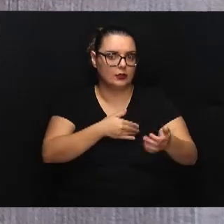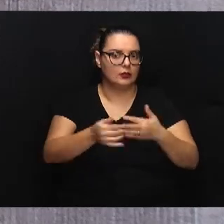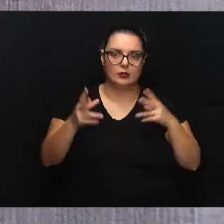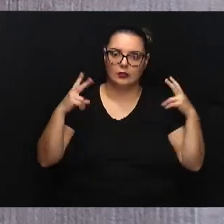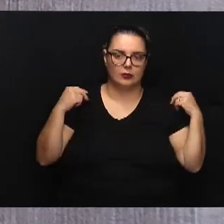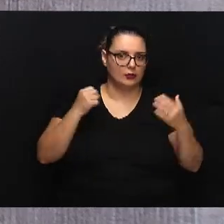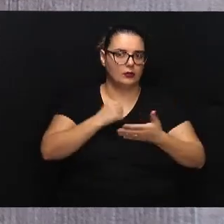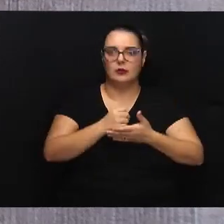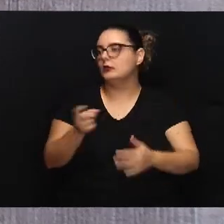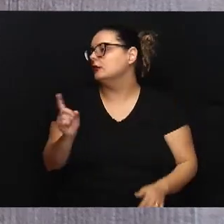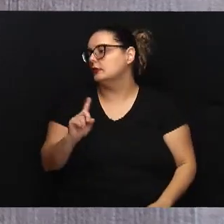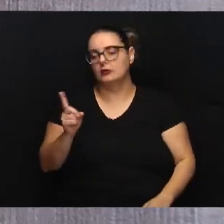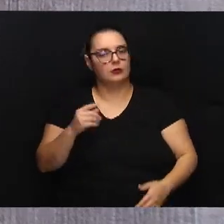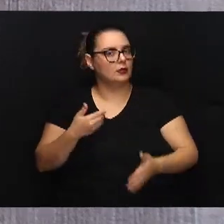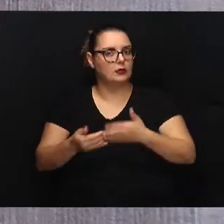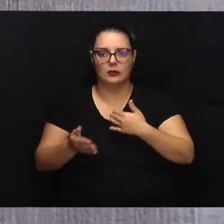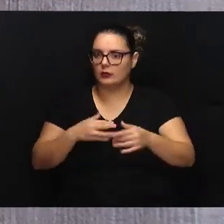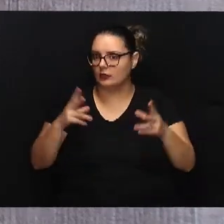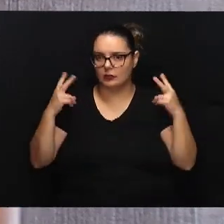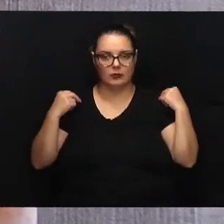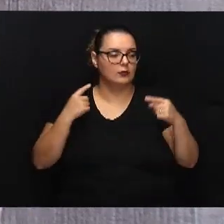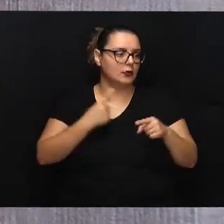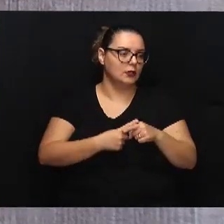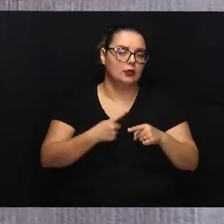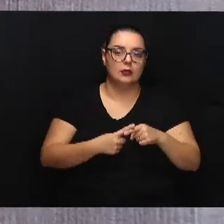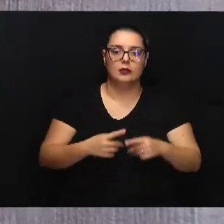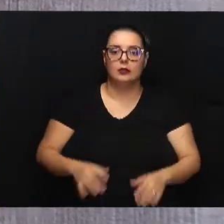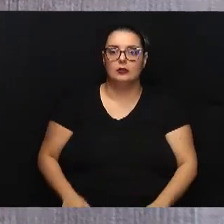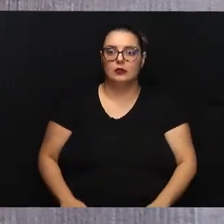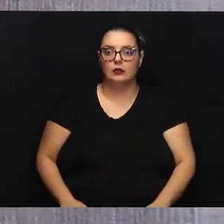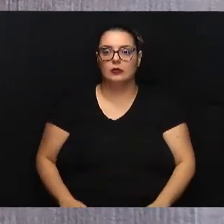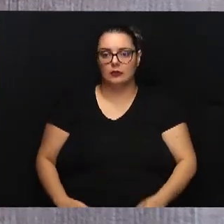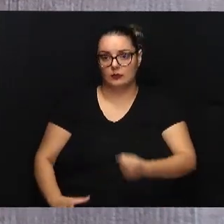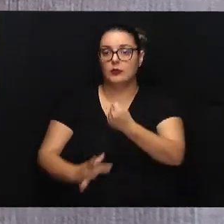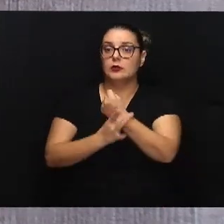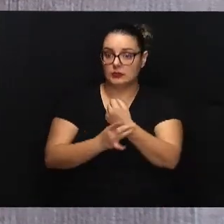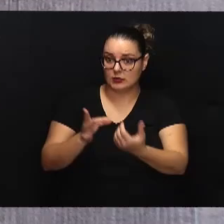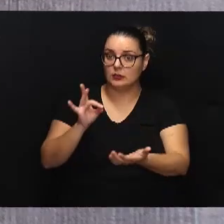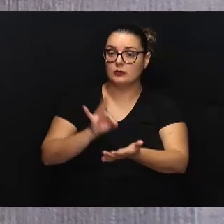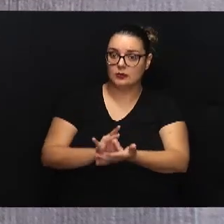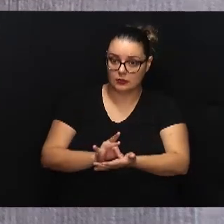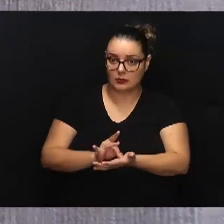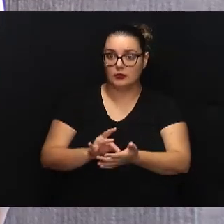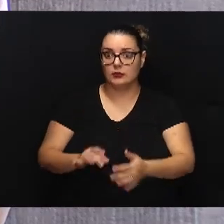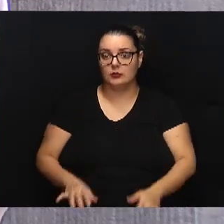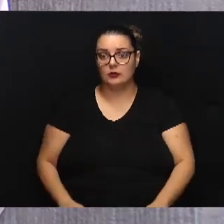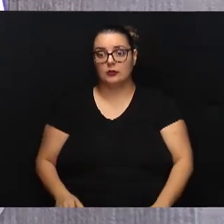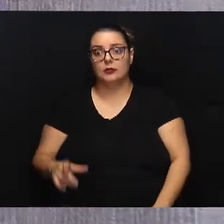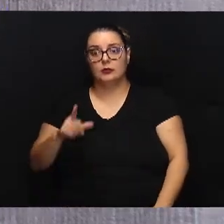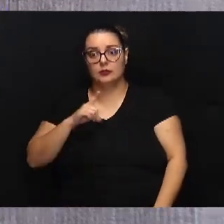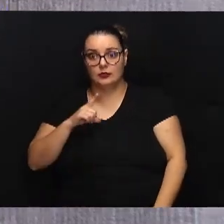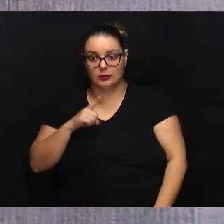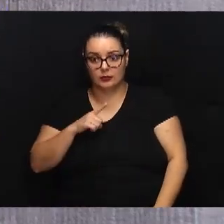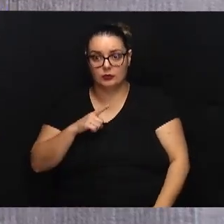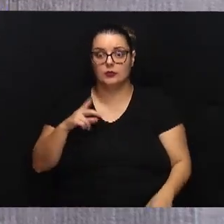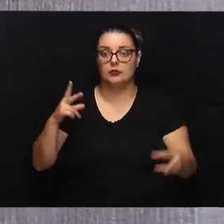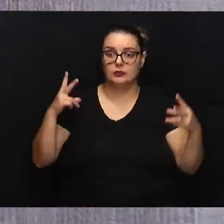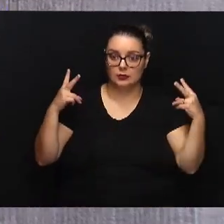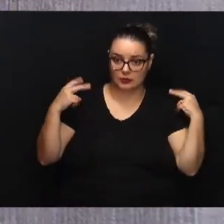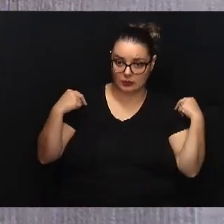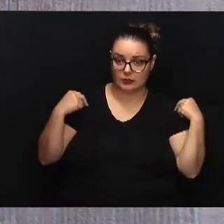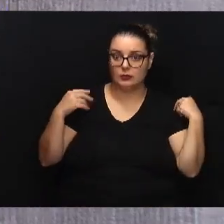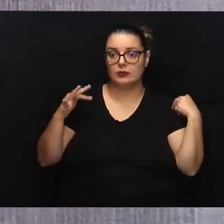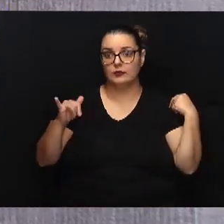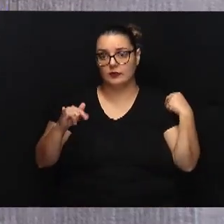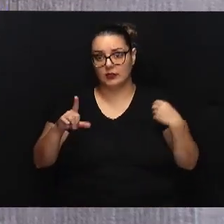não é qualquer motorista. Por quê? Por questões de segurança, né? Então, assim, eu tenho os motoristas fidelizados, que são